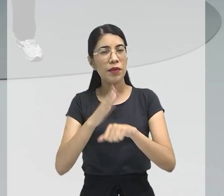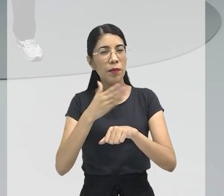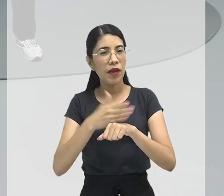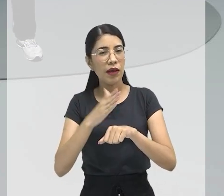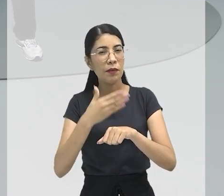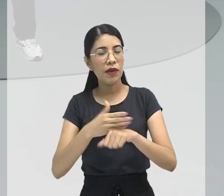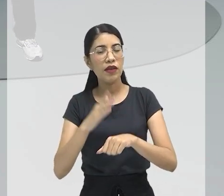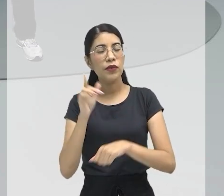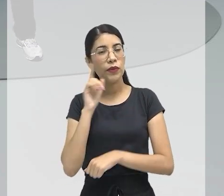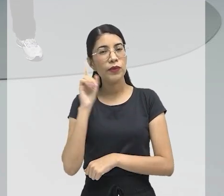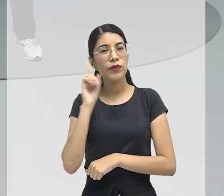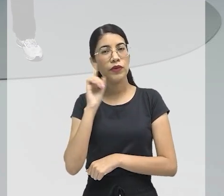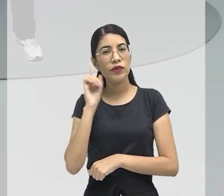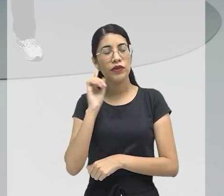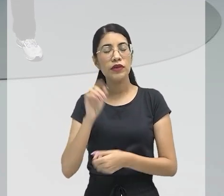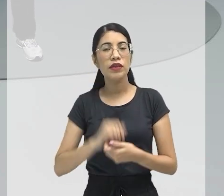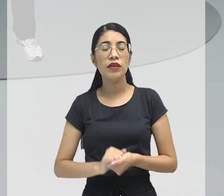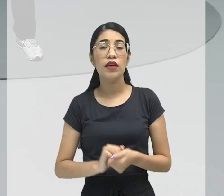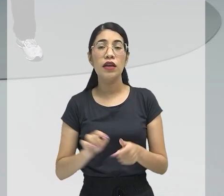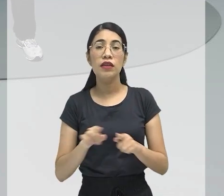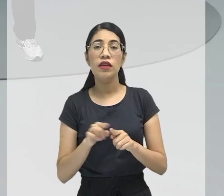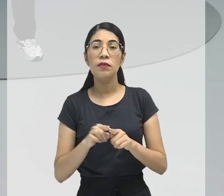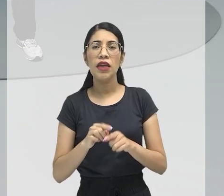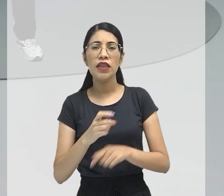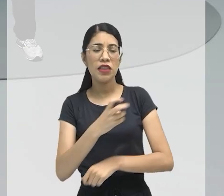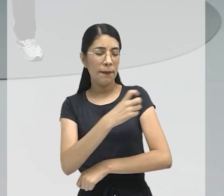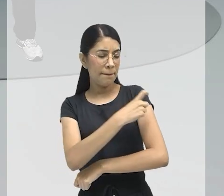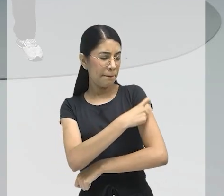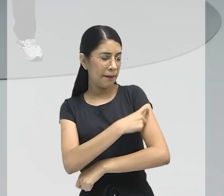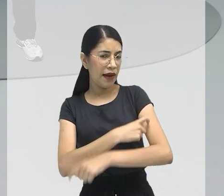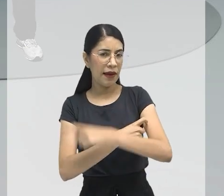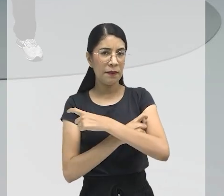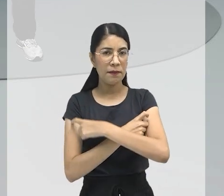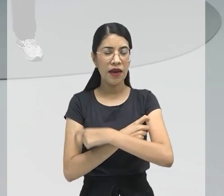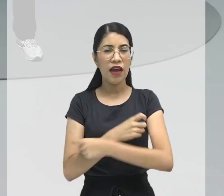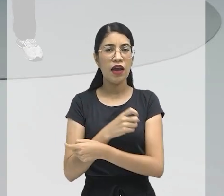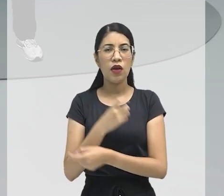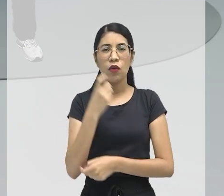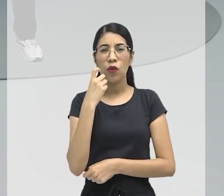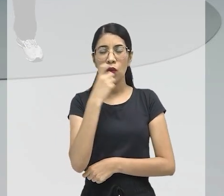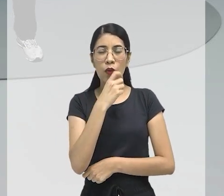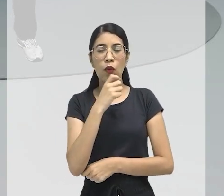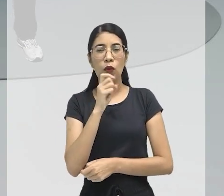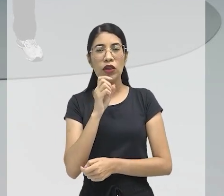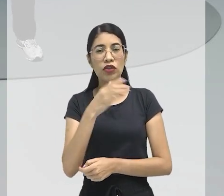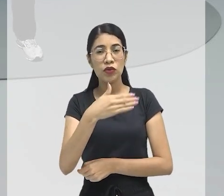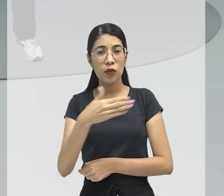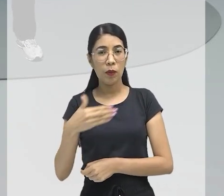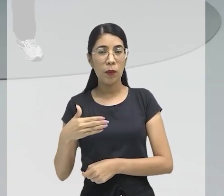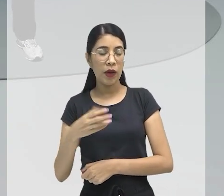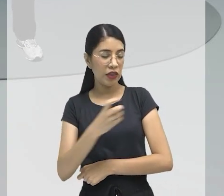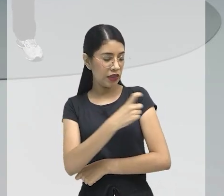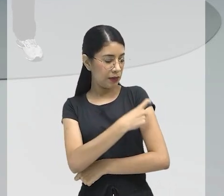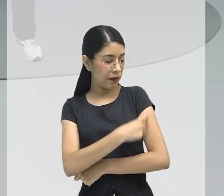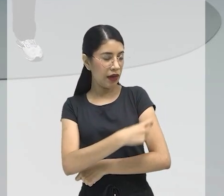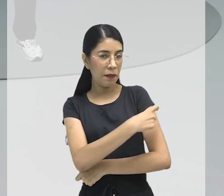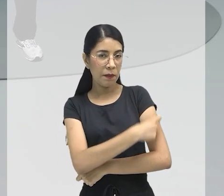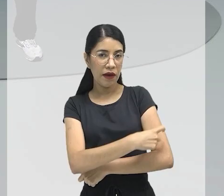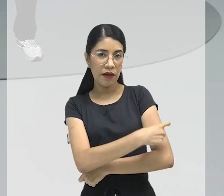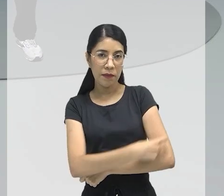dias. Eles arranham, né, os seus corpos com dentes de peixe, né, do peixe-cachorro, tá?